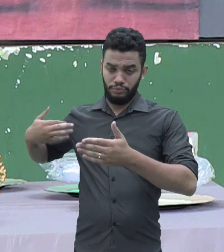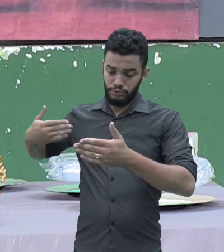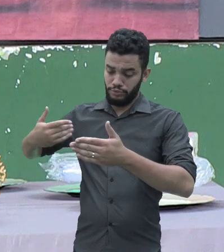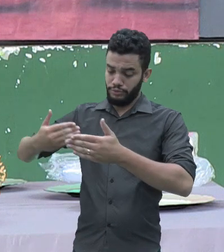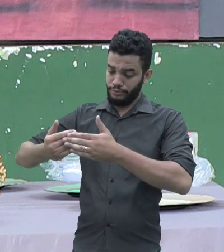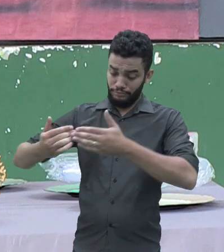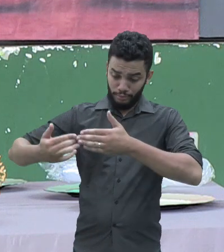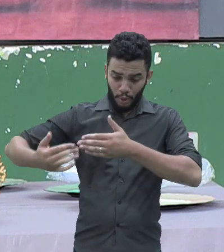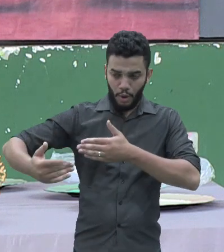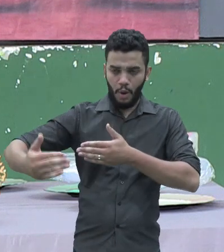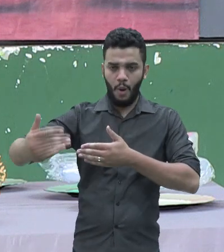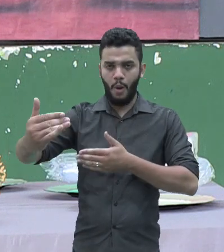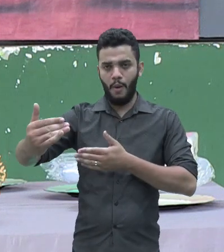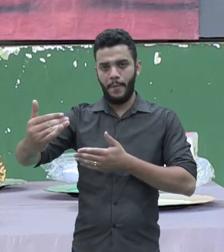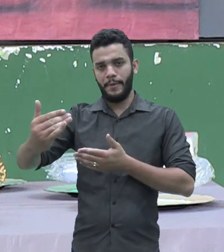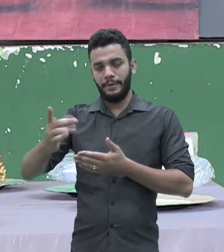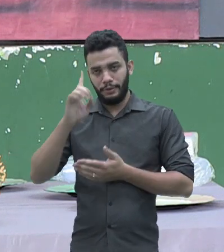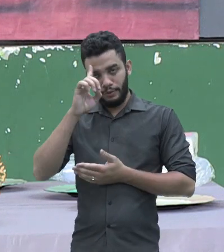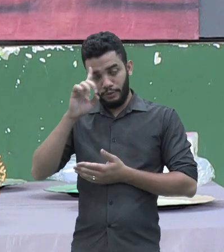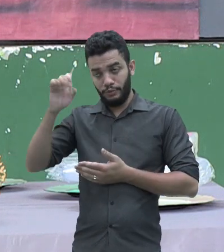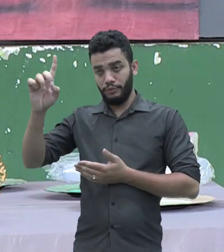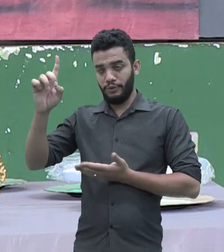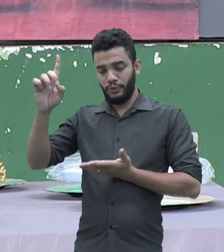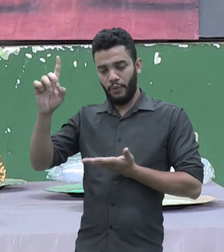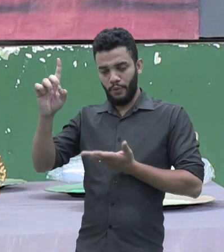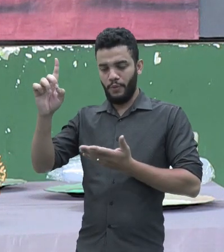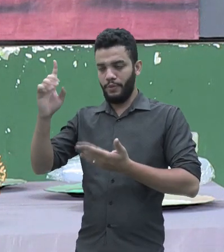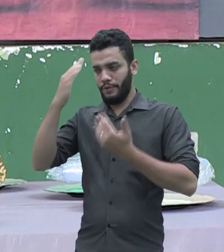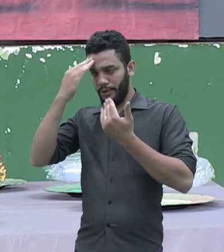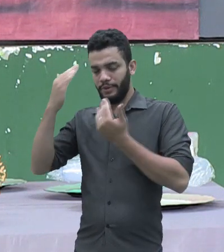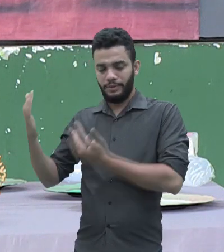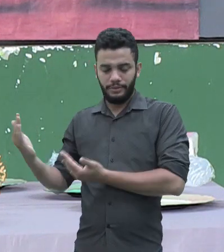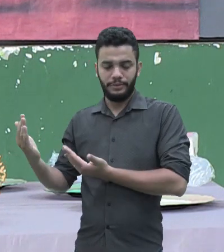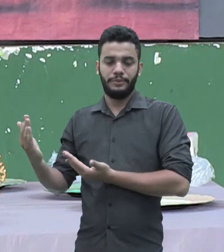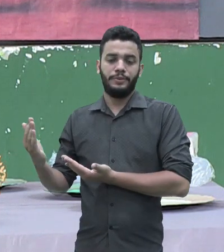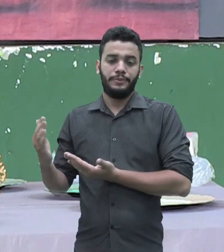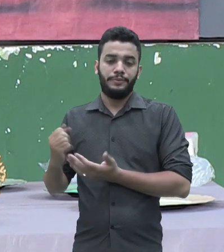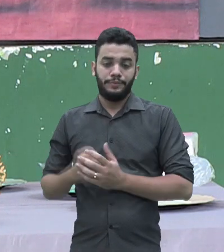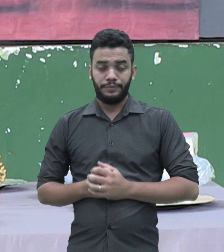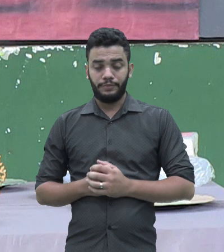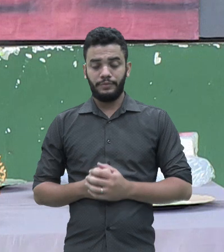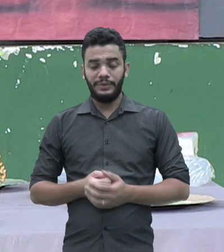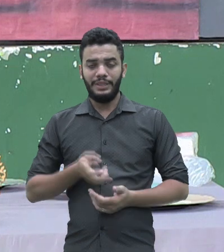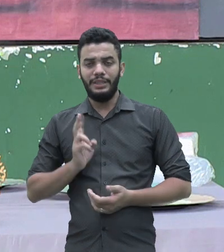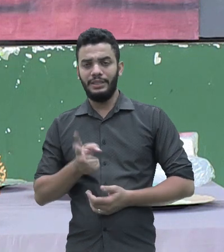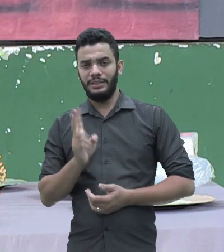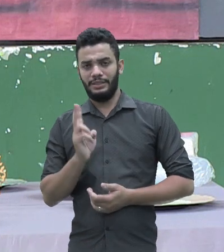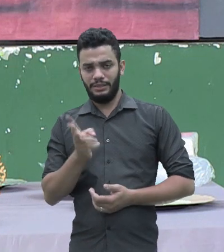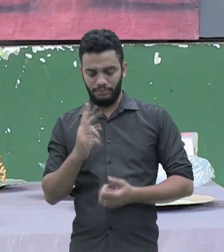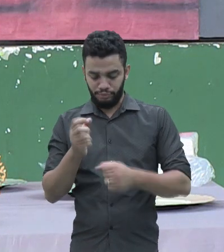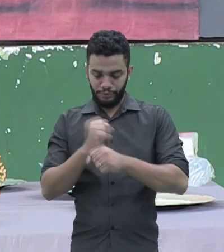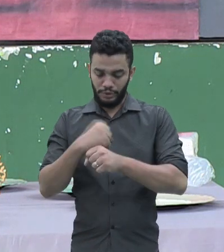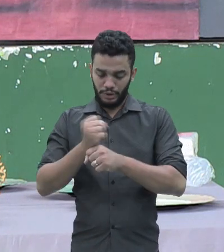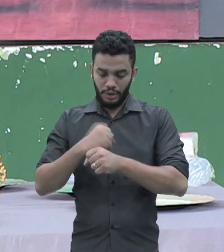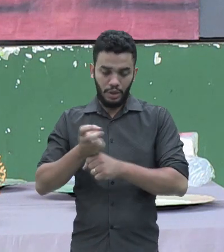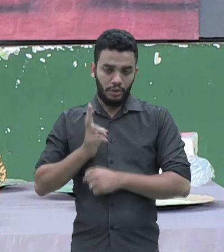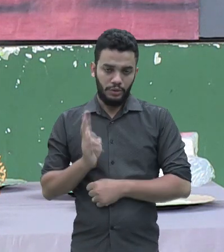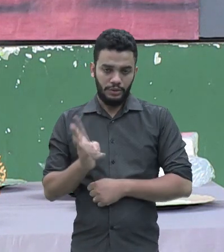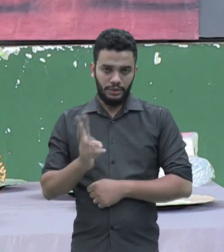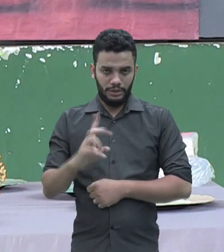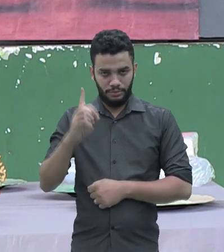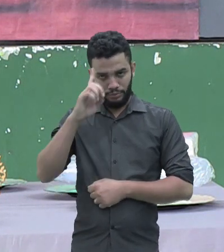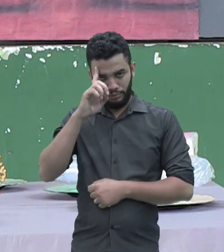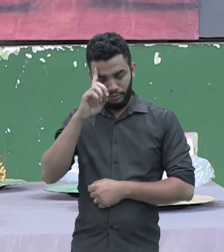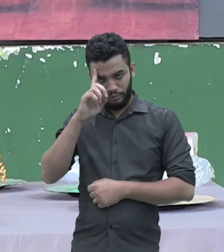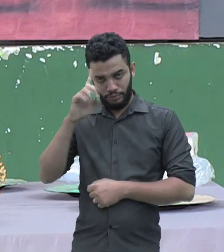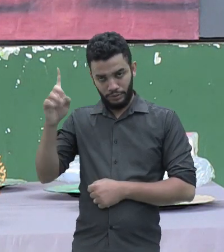Graça. O Dia de Ação de Graças, em inglês, Thanksgiving Day, é comemorado todos os anos na quinta-feira de